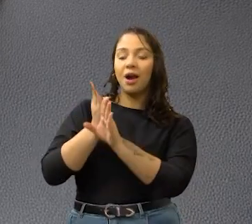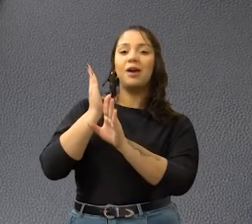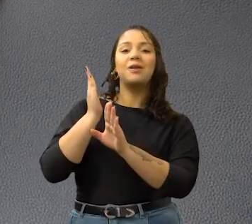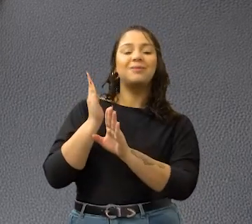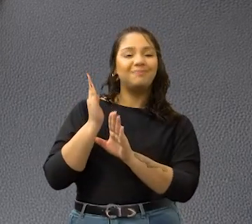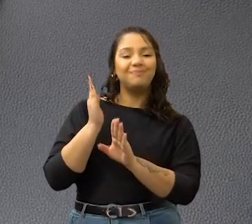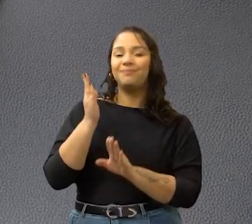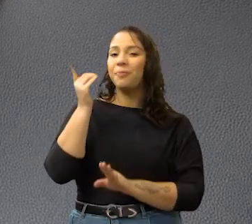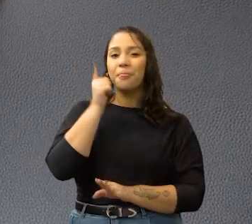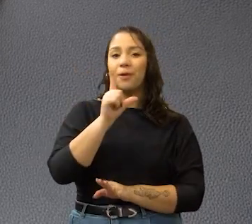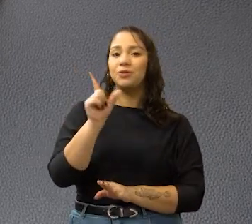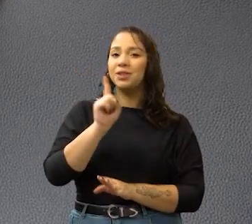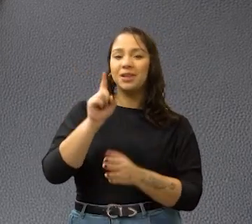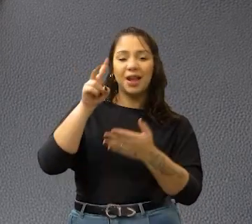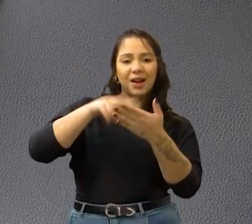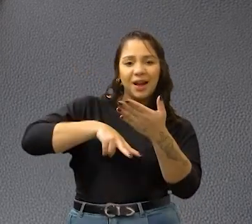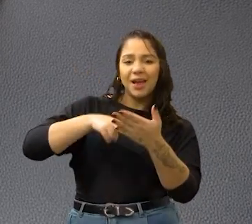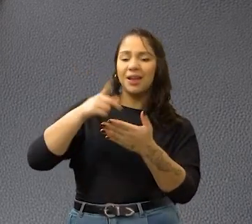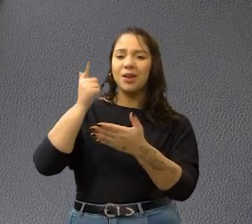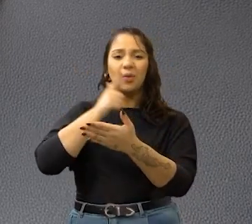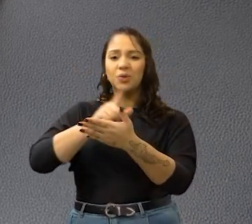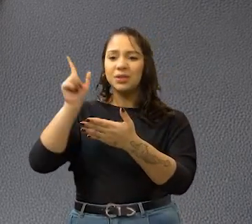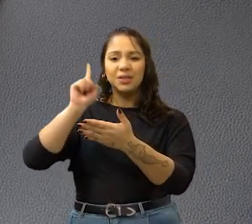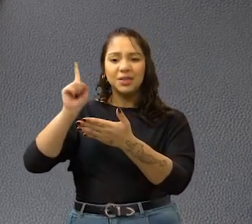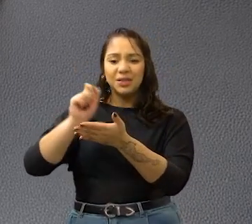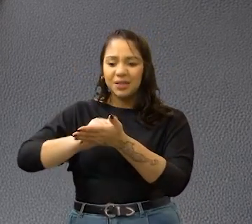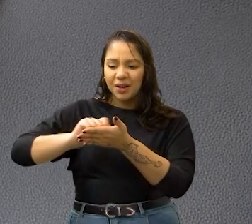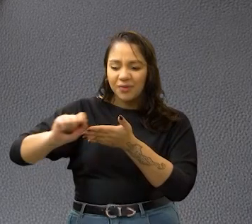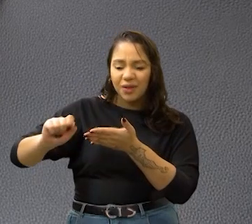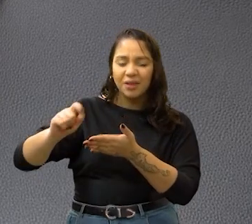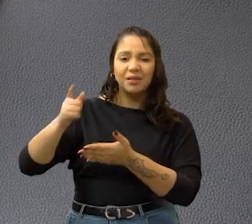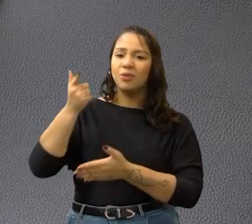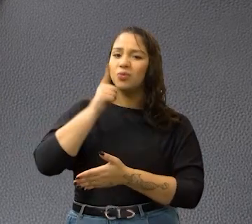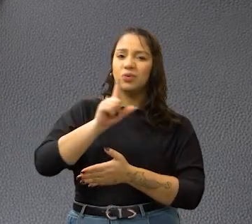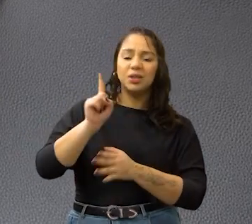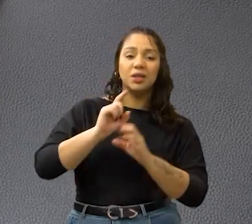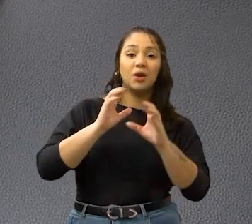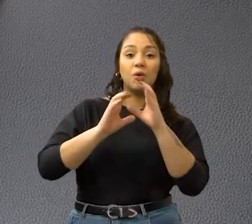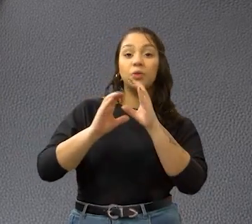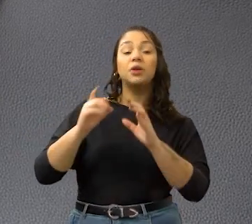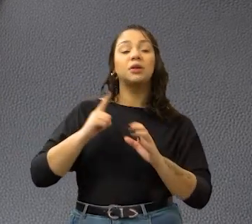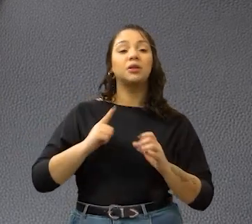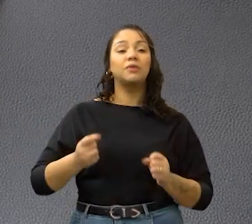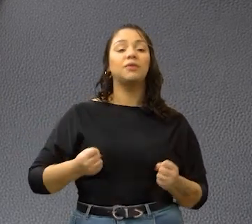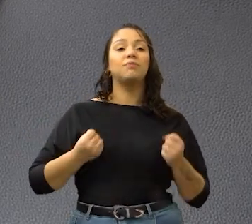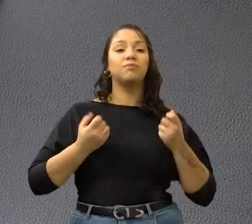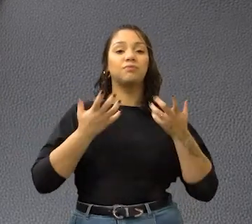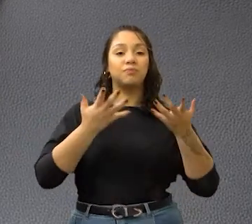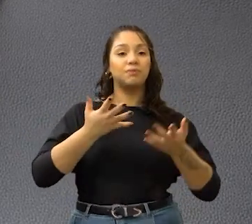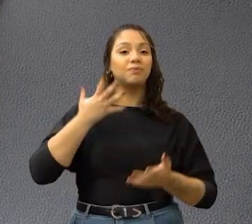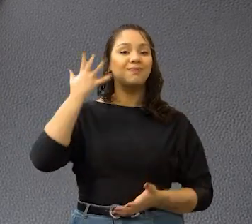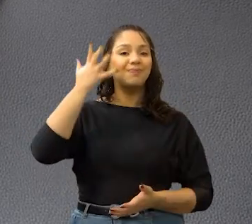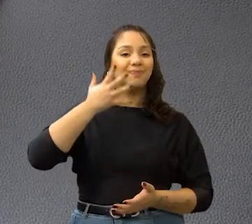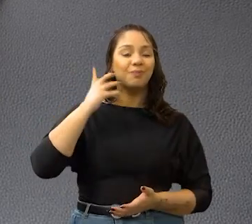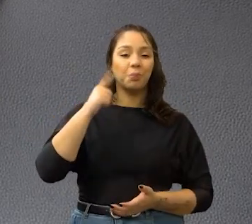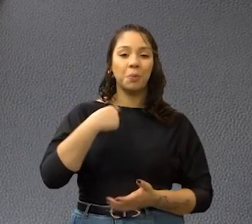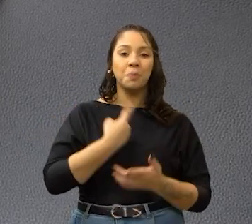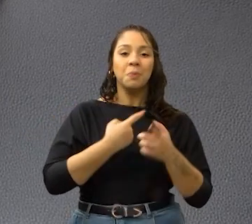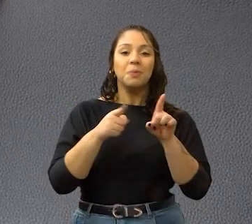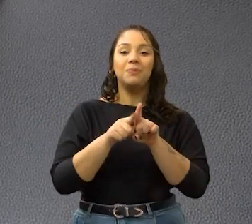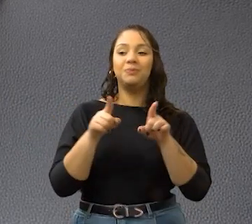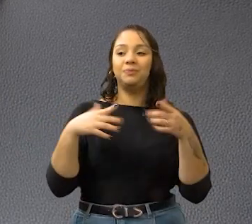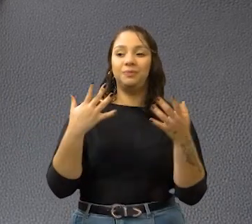diagnóstico que muitas vezes não conseguiriam ler, não conseguiriam escrever, não conseguiriam se comunicar, falando aqui pra gente também.